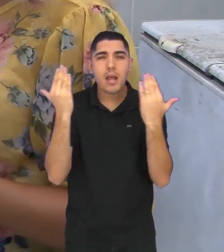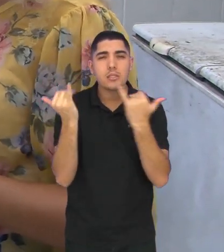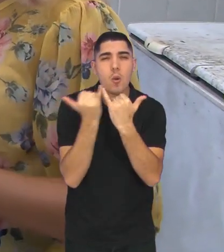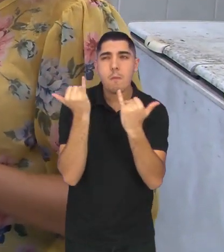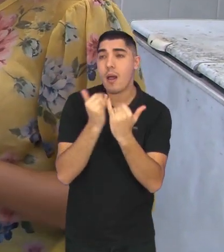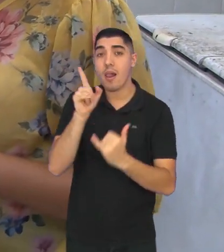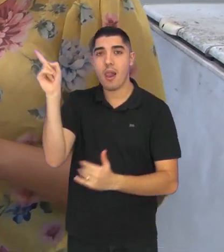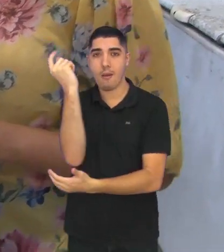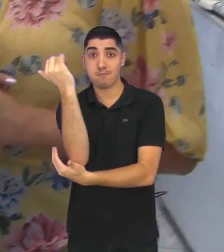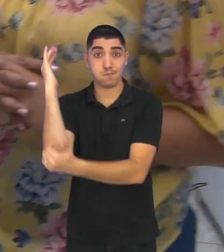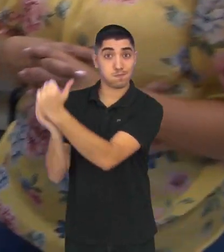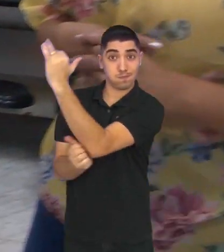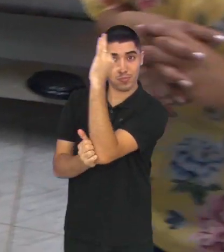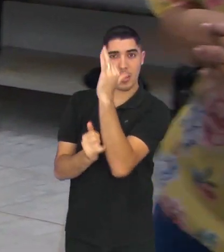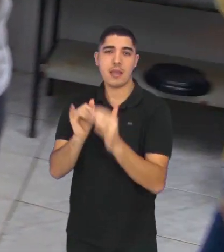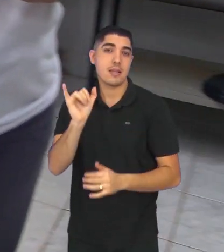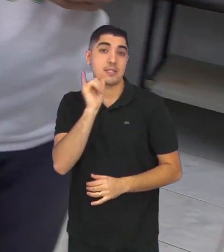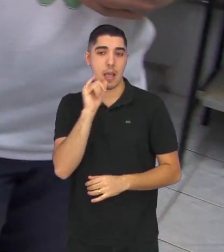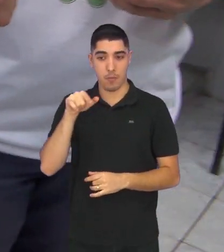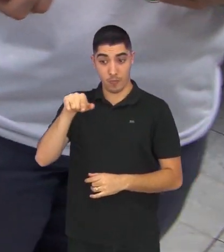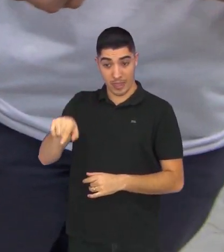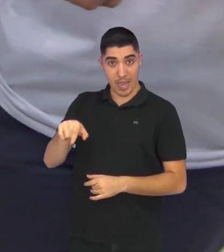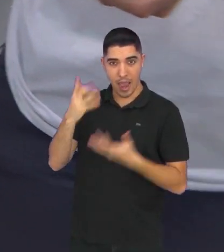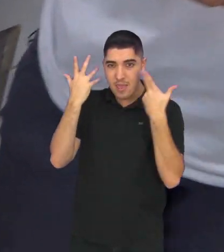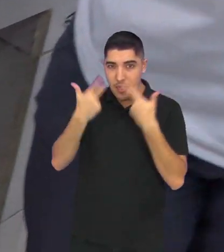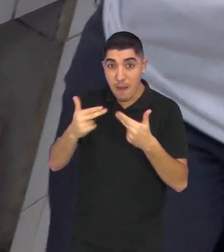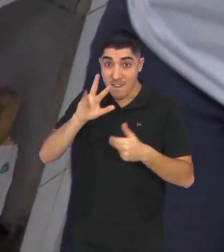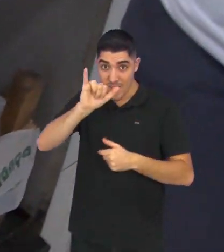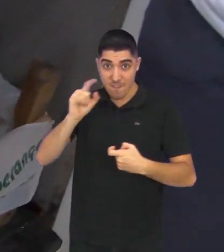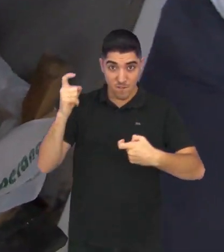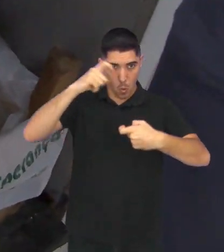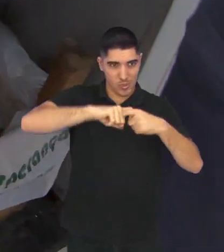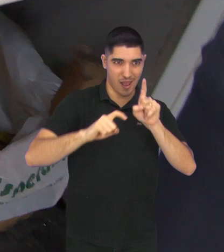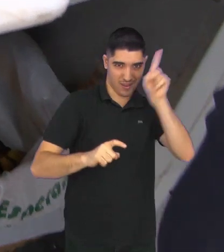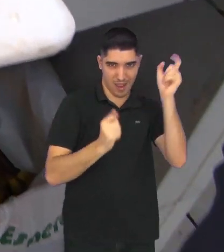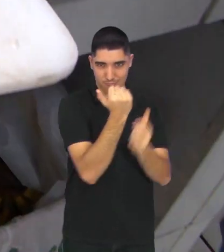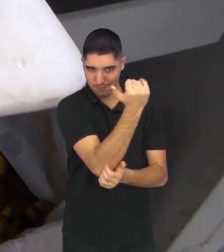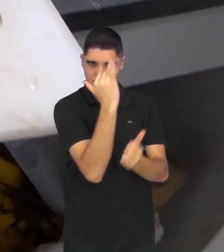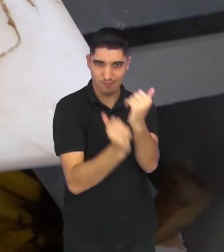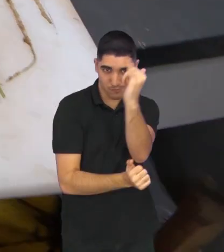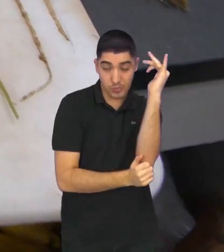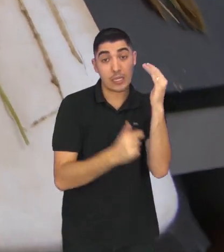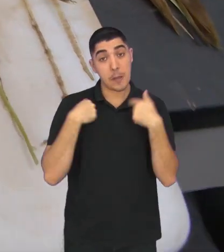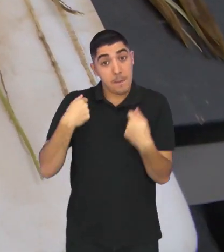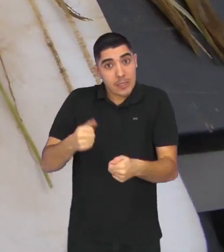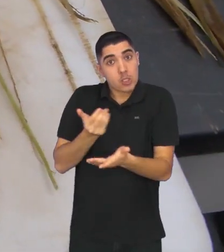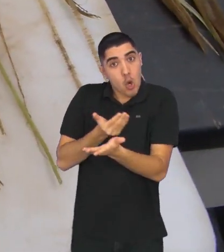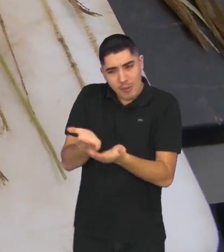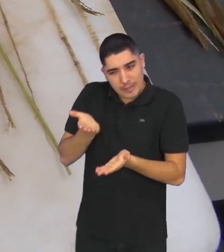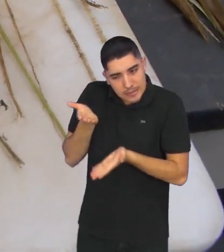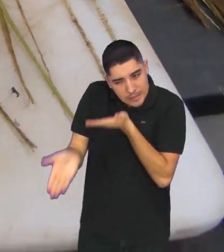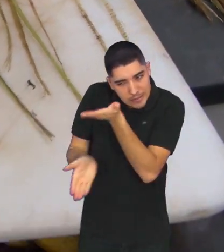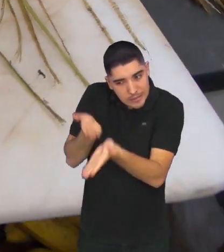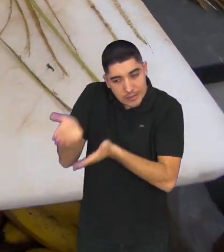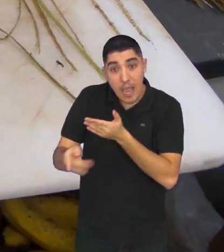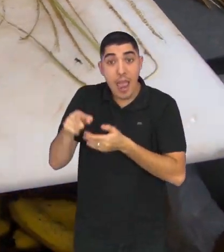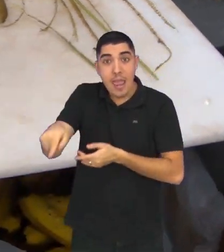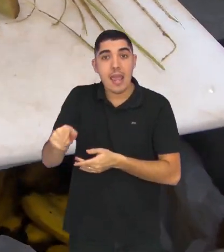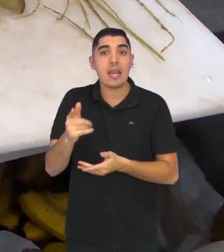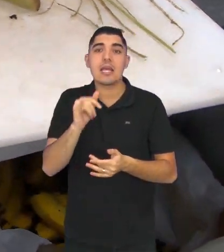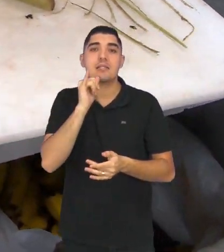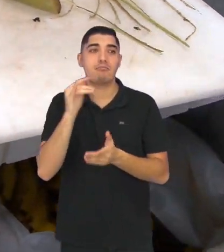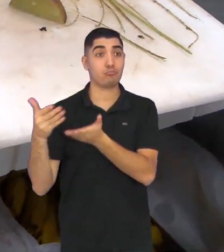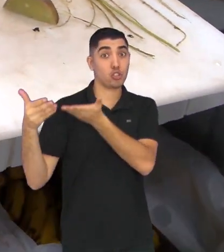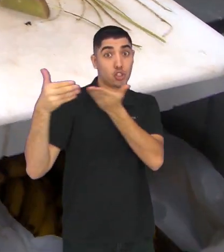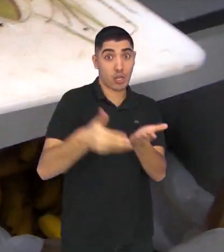realidade, o enriquecimento, como ele vai voltar para a natureza, a gente estimula ele, algumas dificuldades para ele, quando